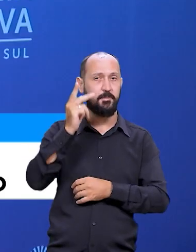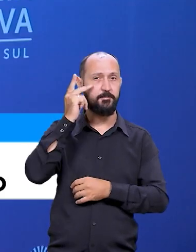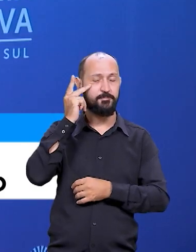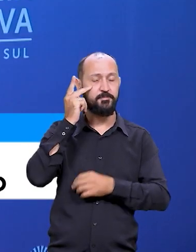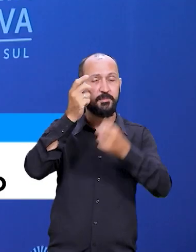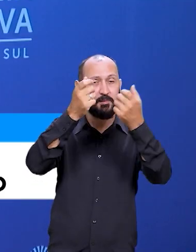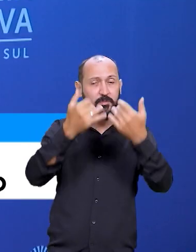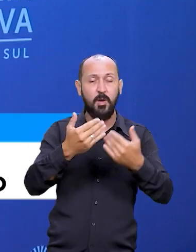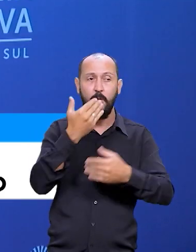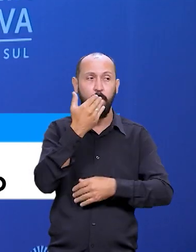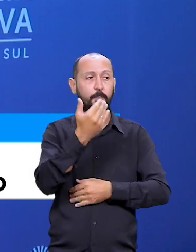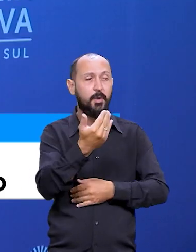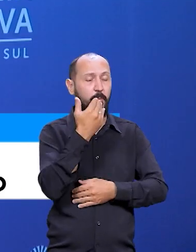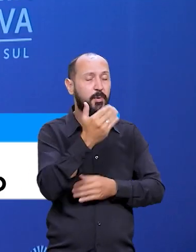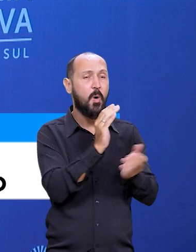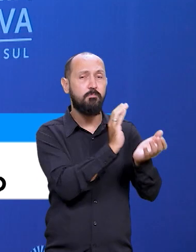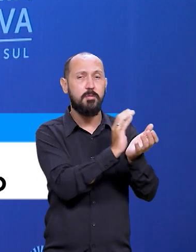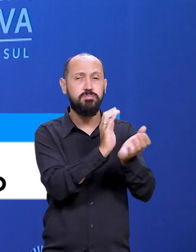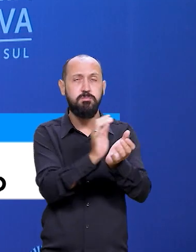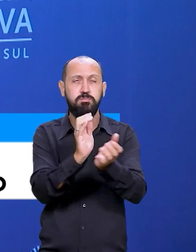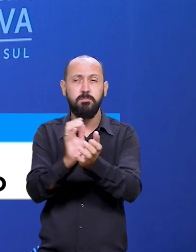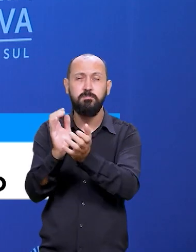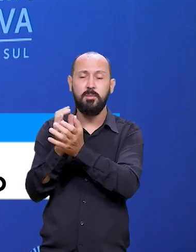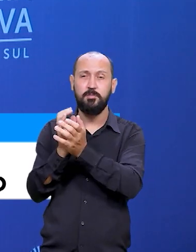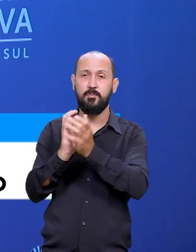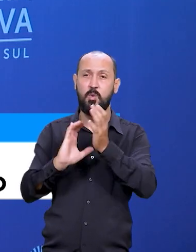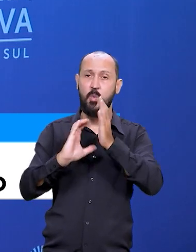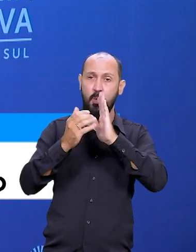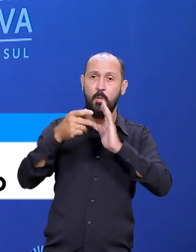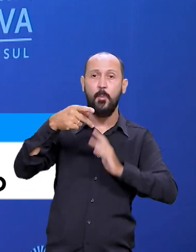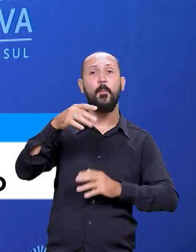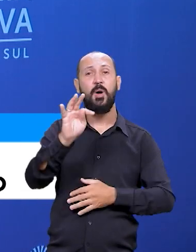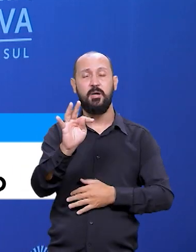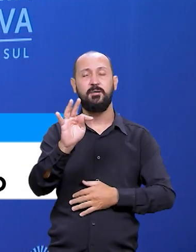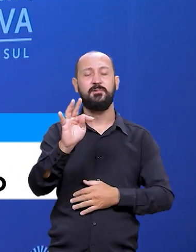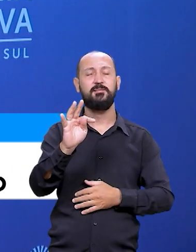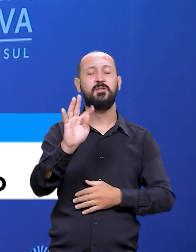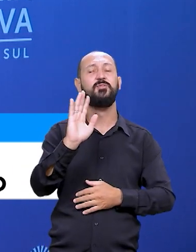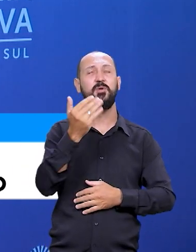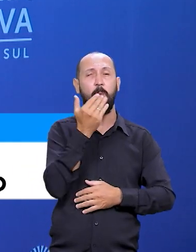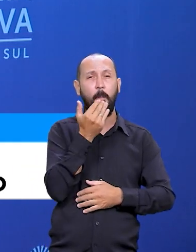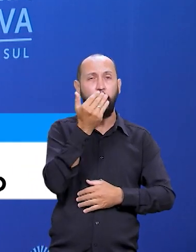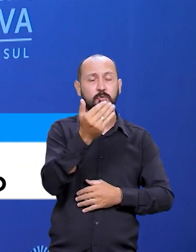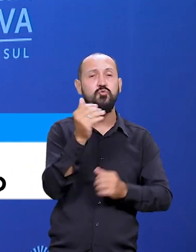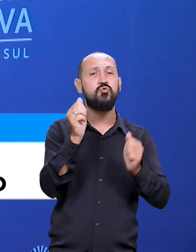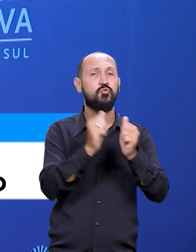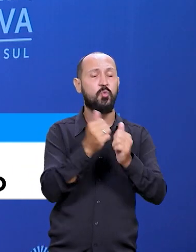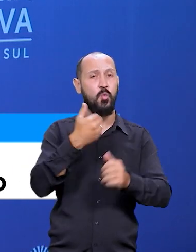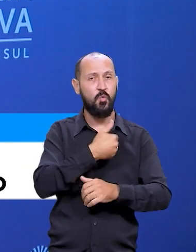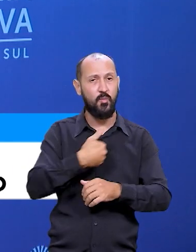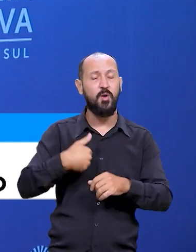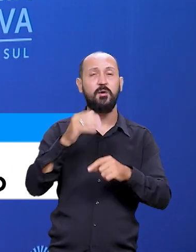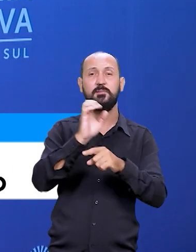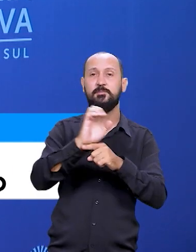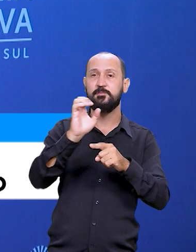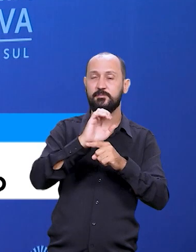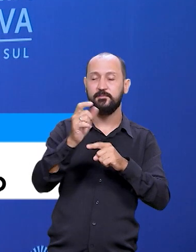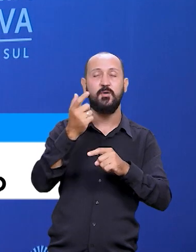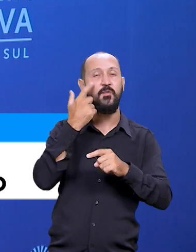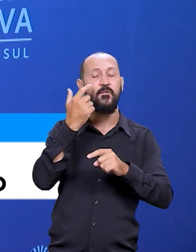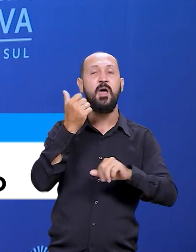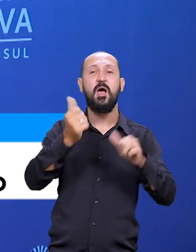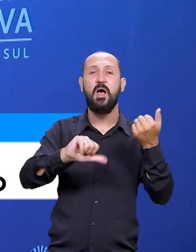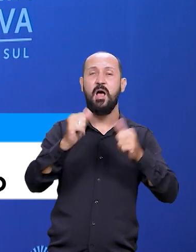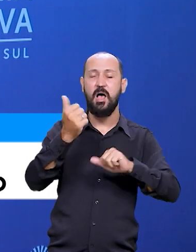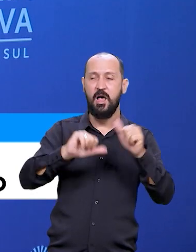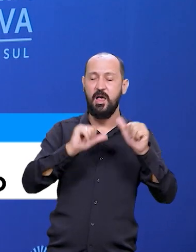O deputado Pedro Kemp disse que, a pedido de várias categorias, o Partido dos Trabalhadores solicitou junto ao governo do